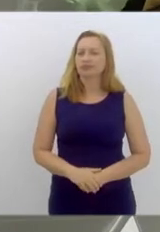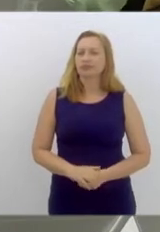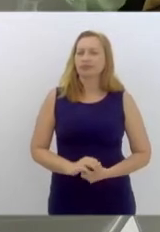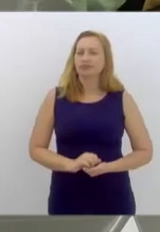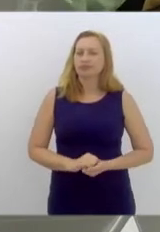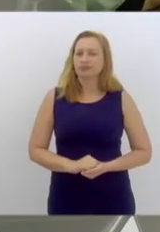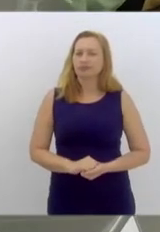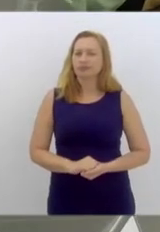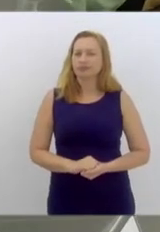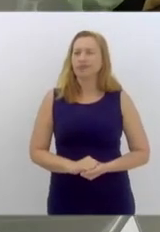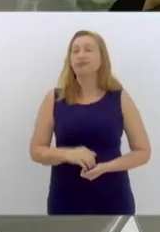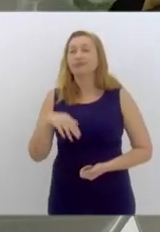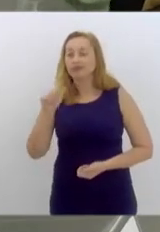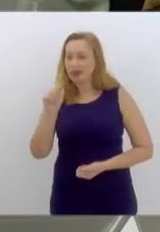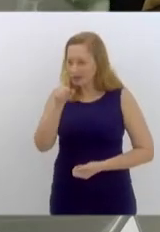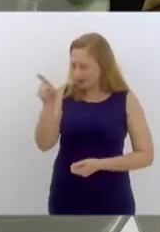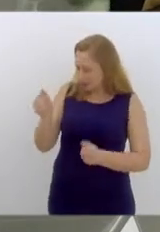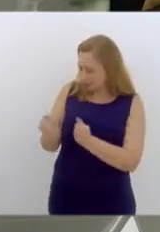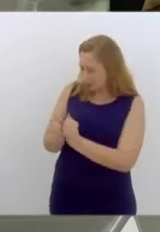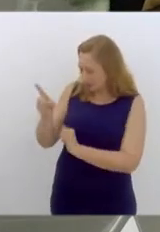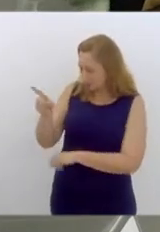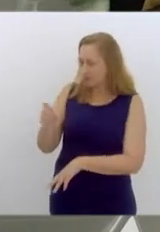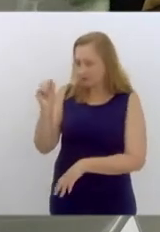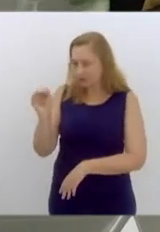Ah, está bem, a Ana está mesmo. Obrigado.